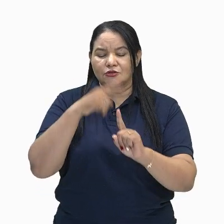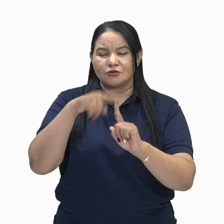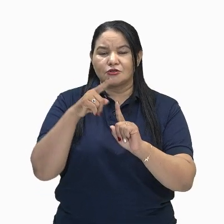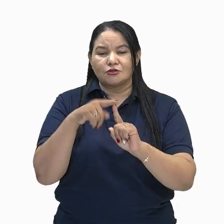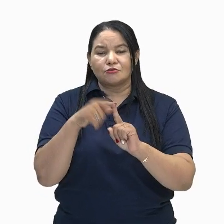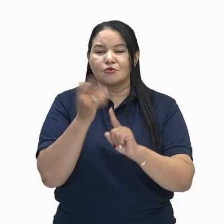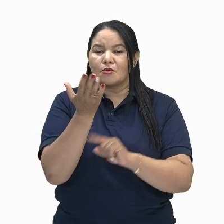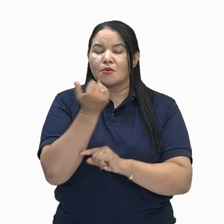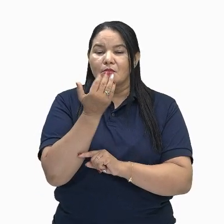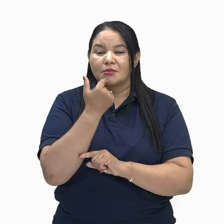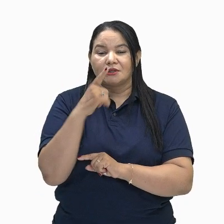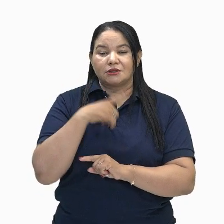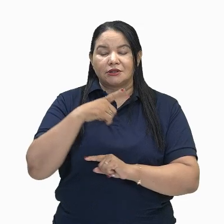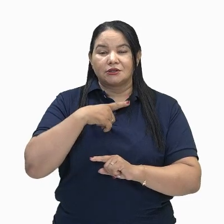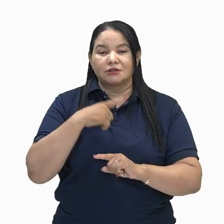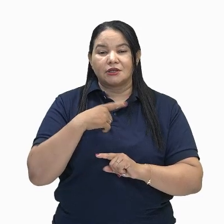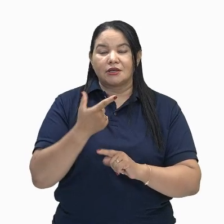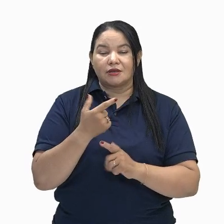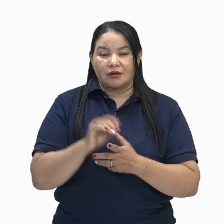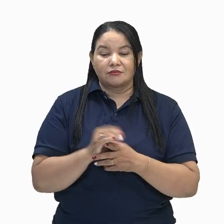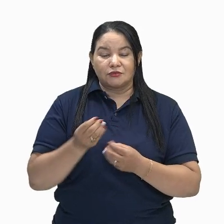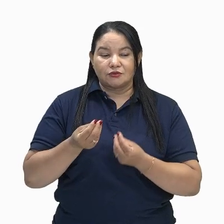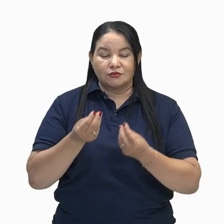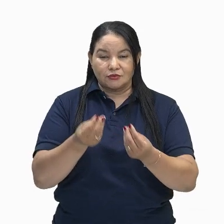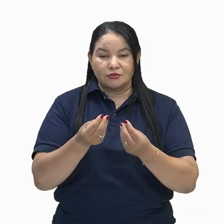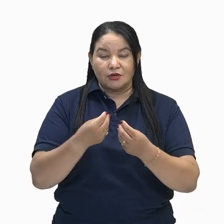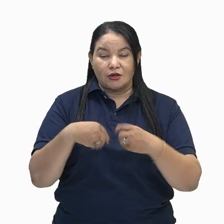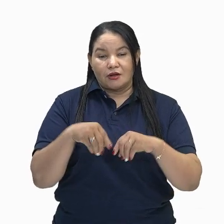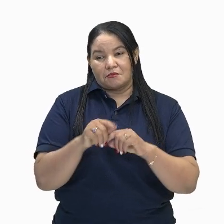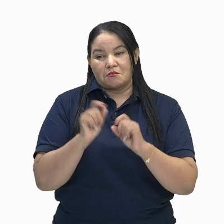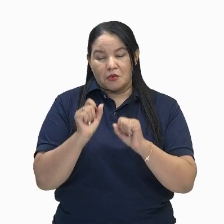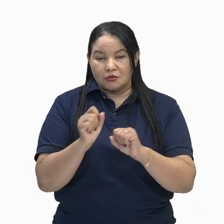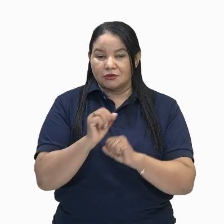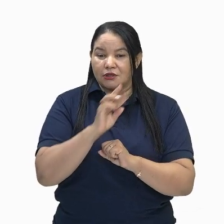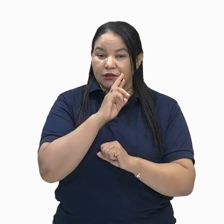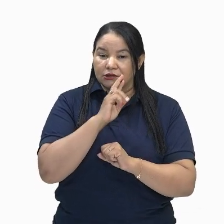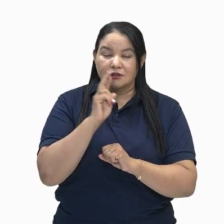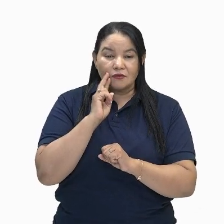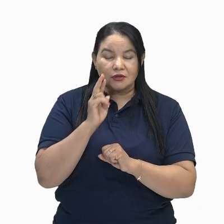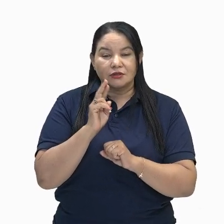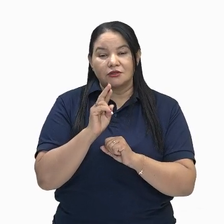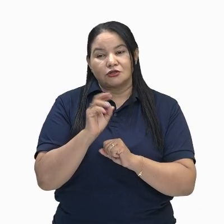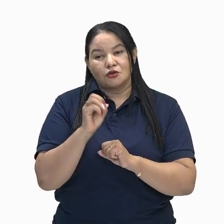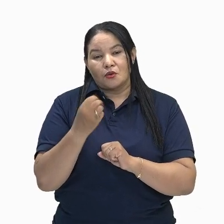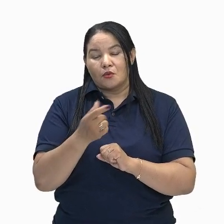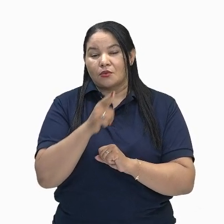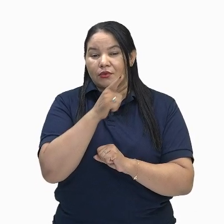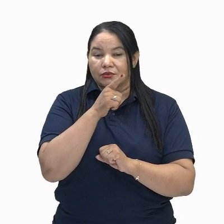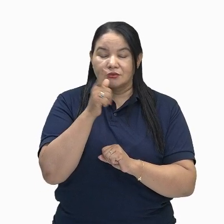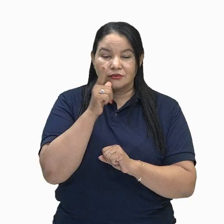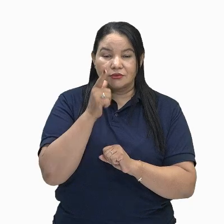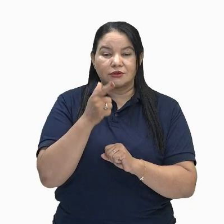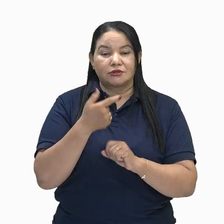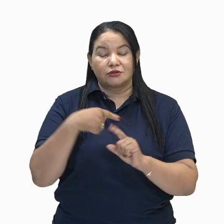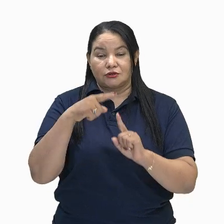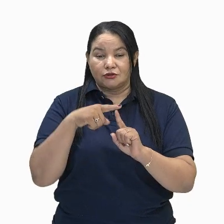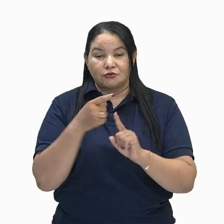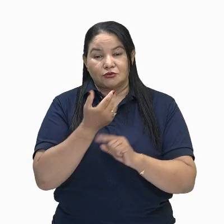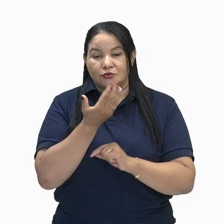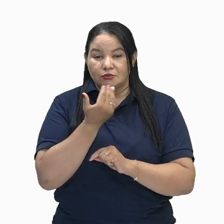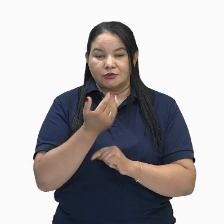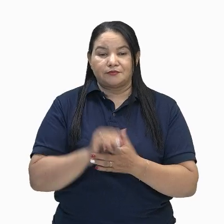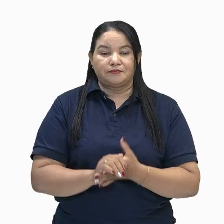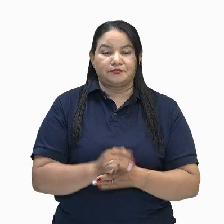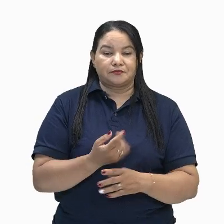está servindo, que se serve em determinado local. Né, no caso, nos restaurantes, numa lanchonete. Os